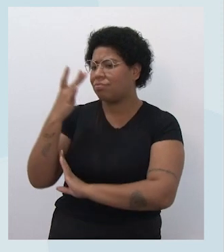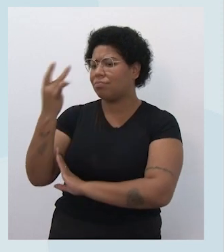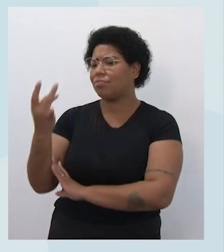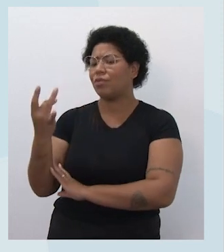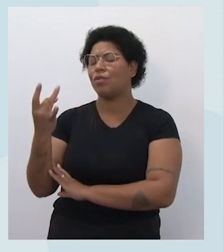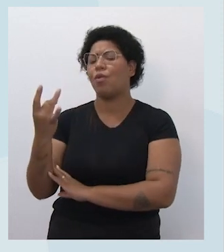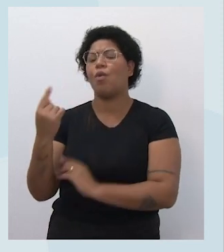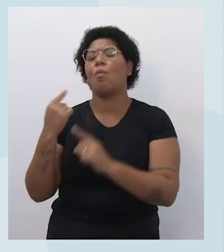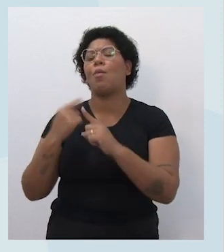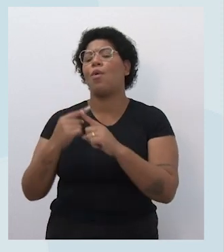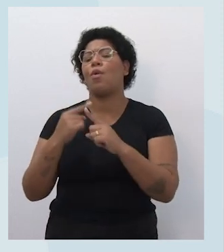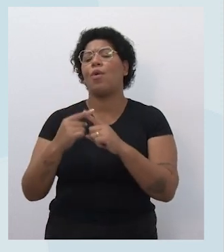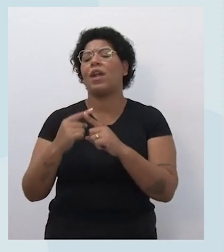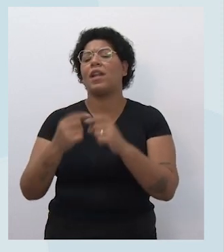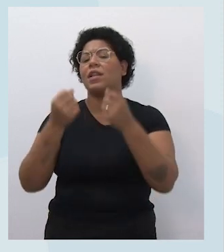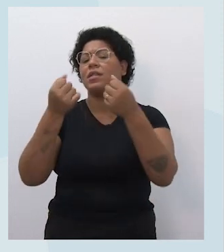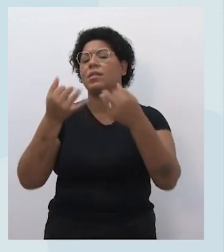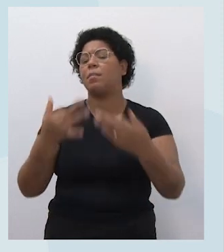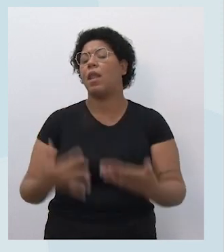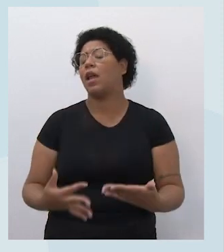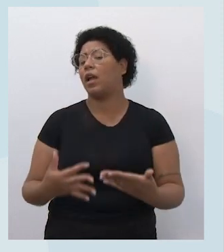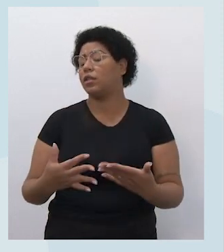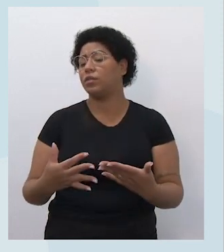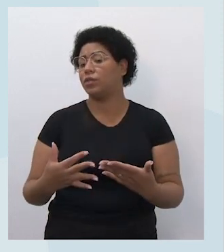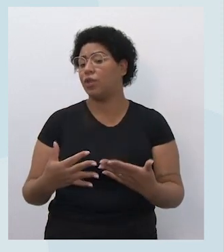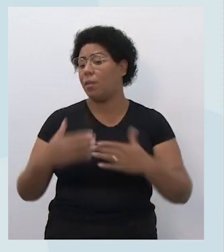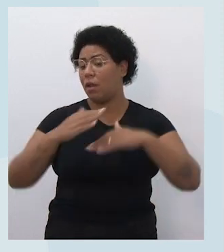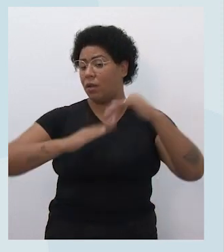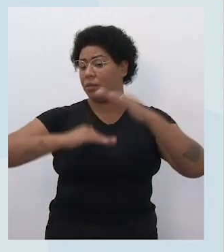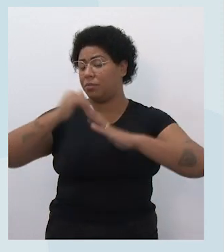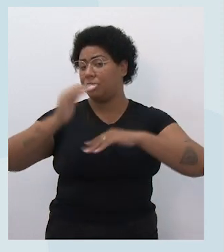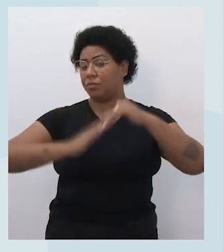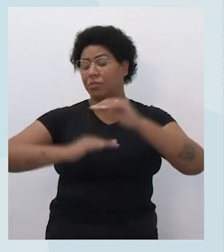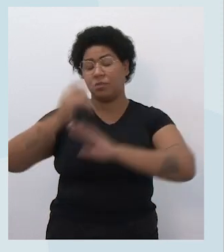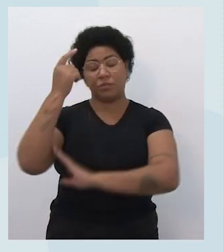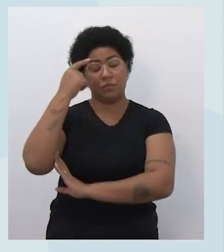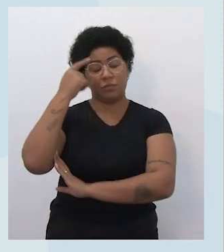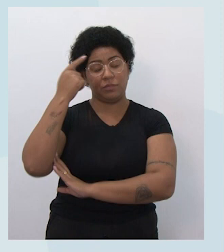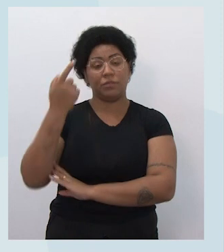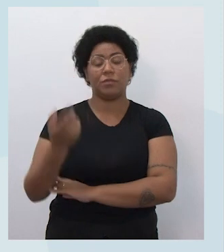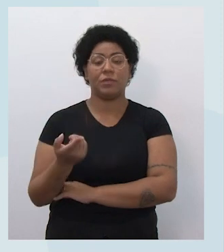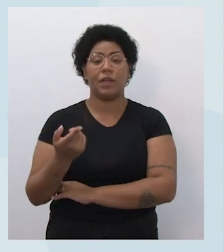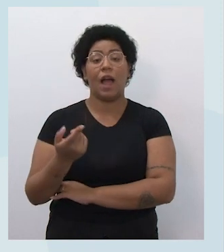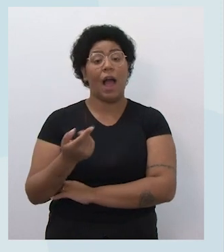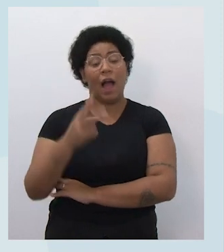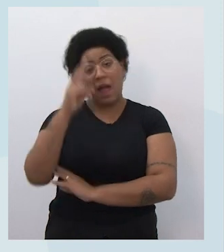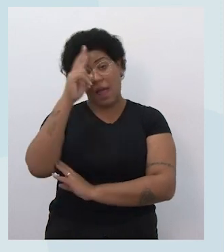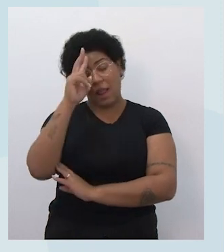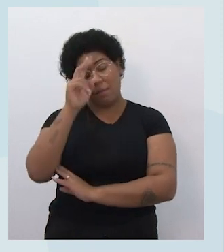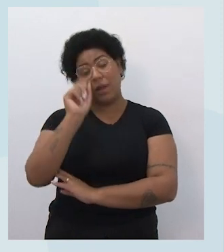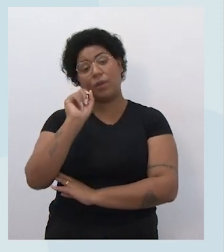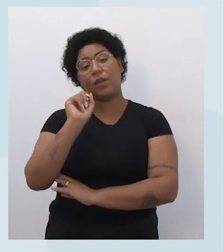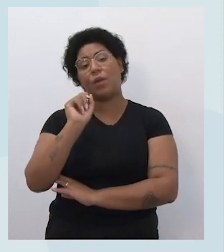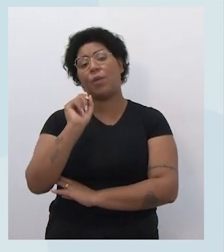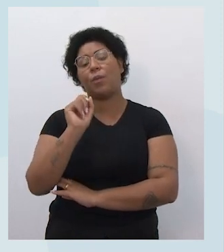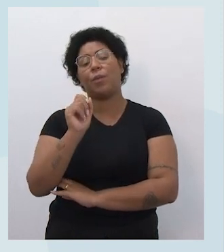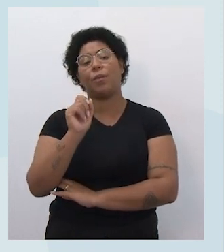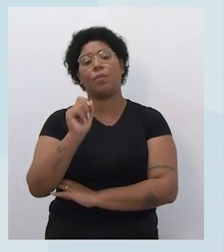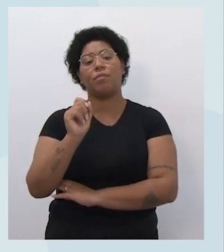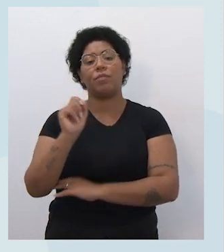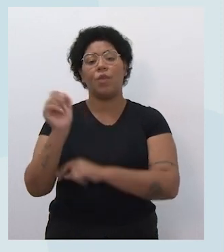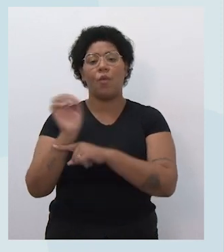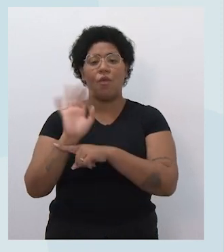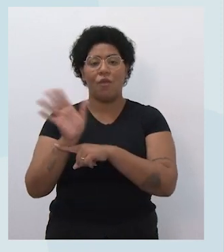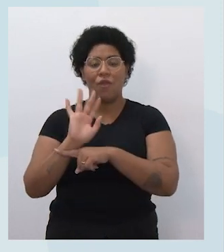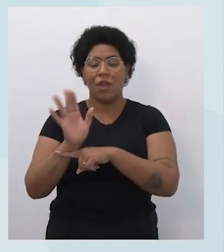que realmente o Tony Bates queria falar a respeito de habilidade de pensamento, e eu lembrei, Dani, de um filme muito interessante, que infelizmente não